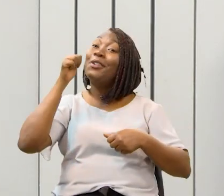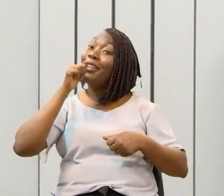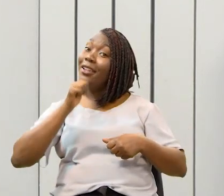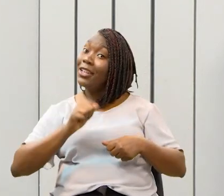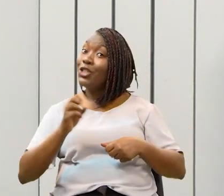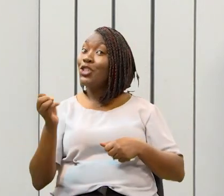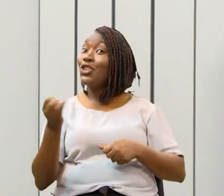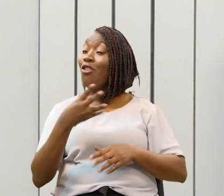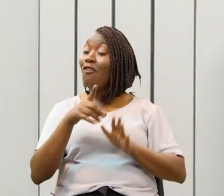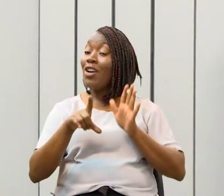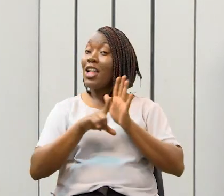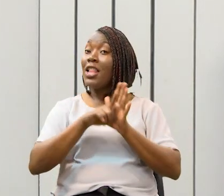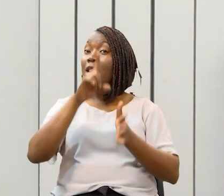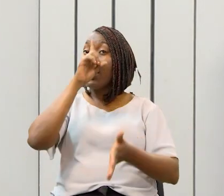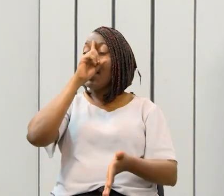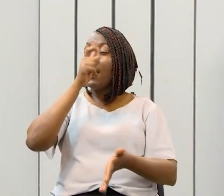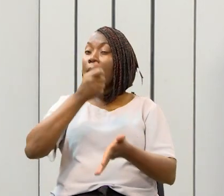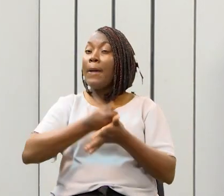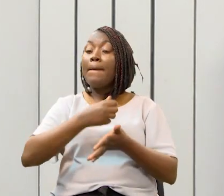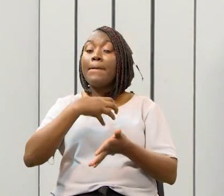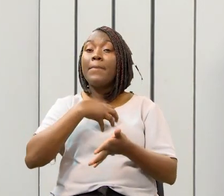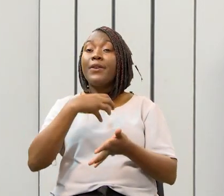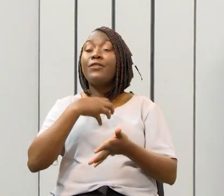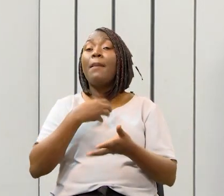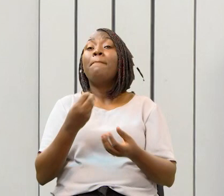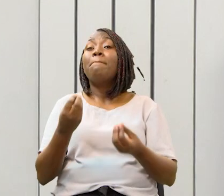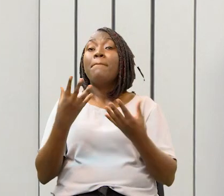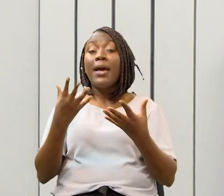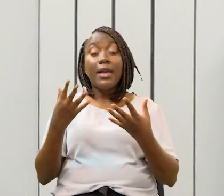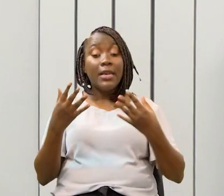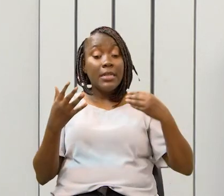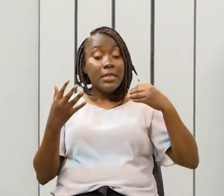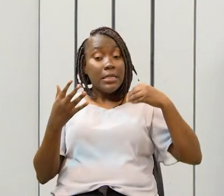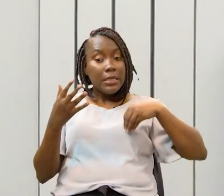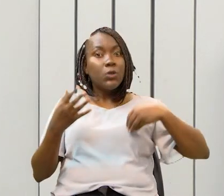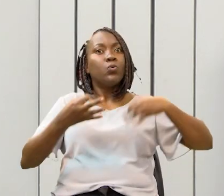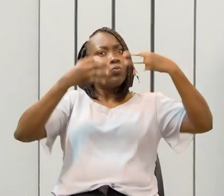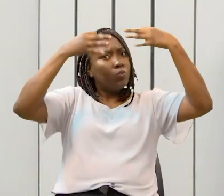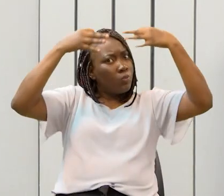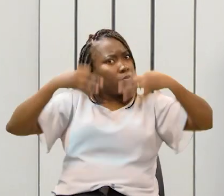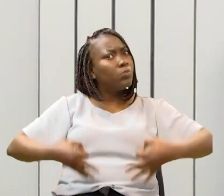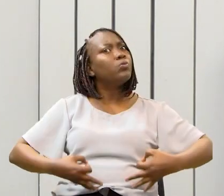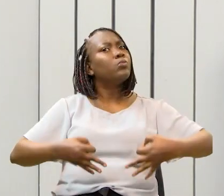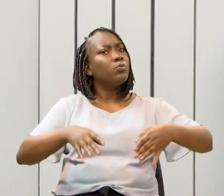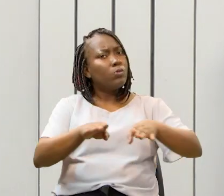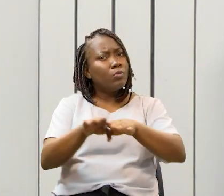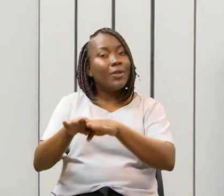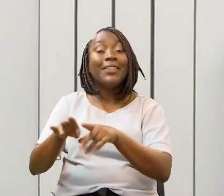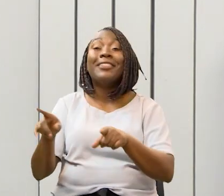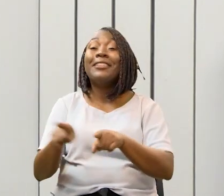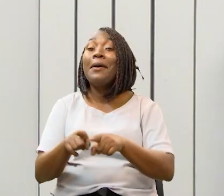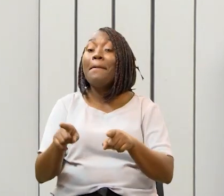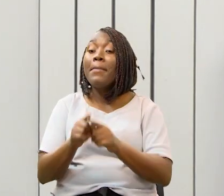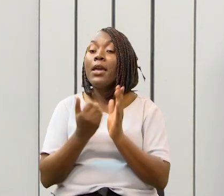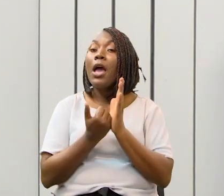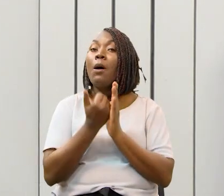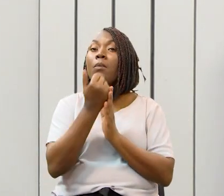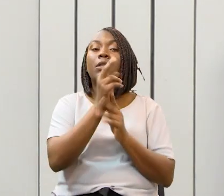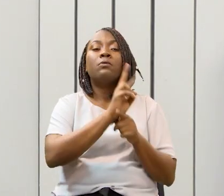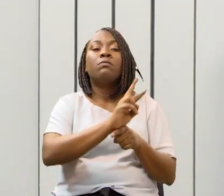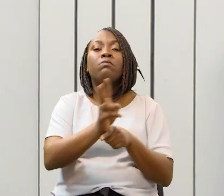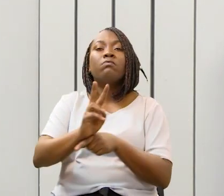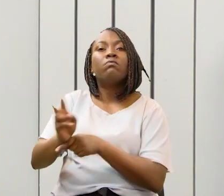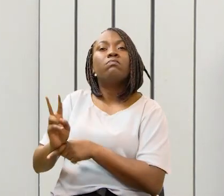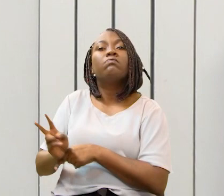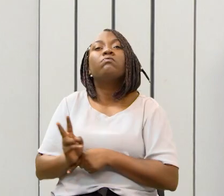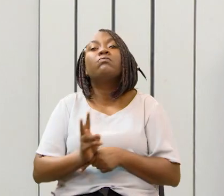né? A nova lei estabelece medidas para tornar salários mais justos e também vai aumentar a fiscalização contra